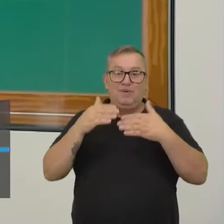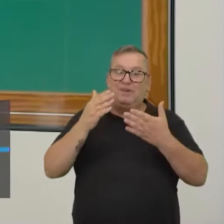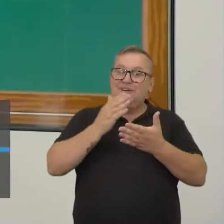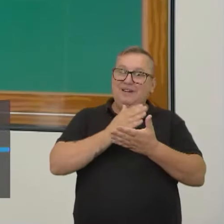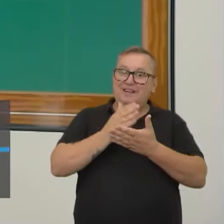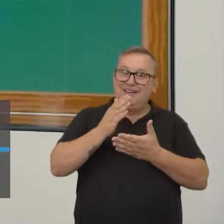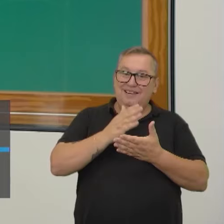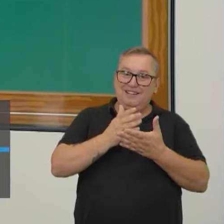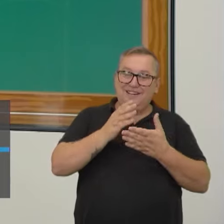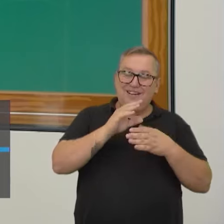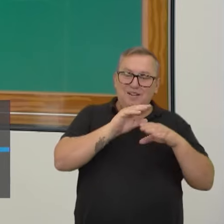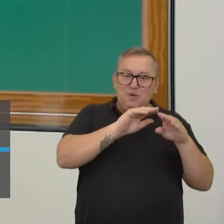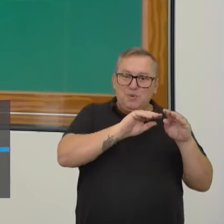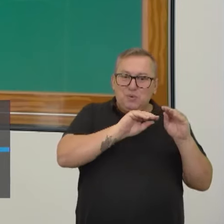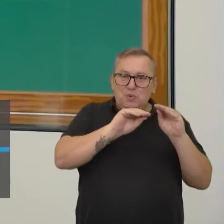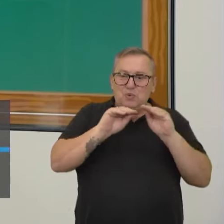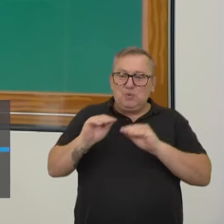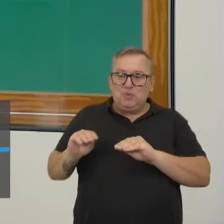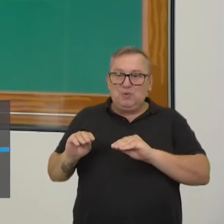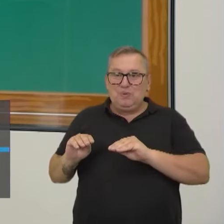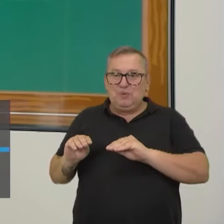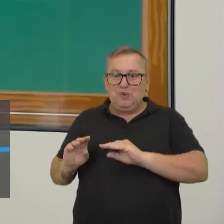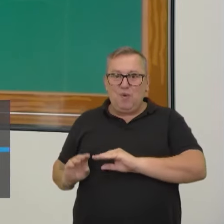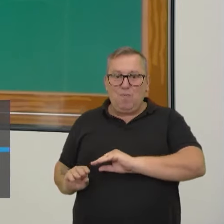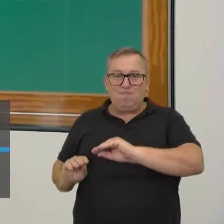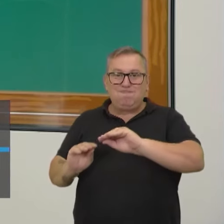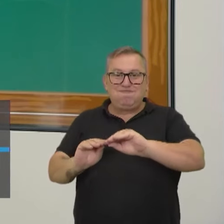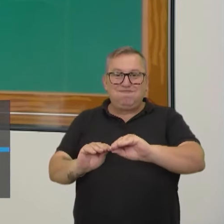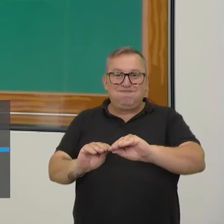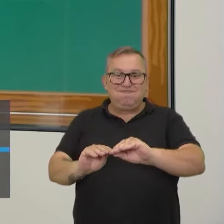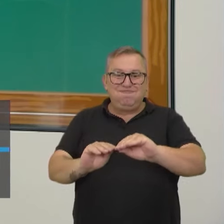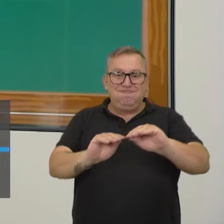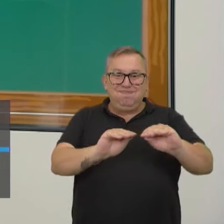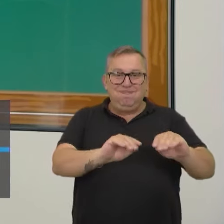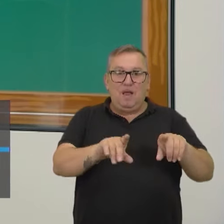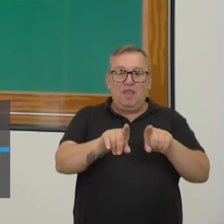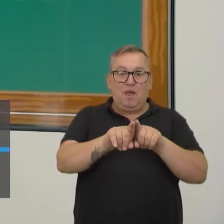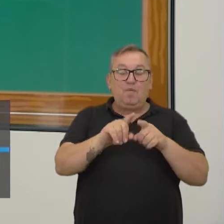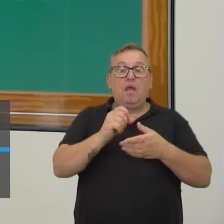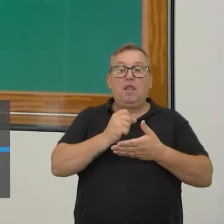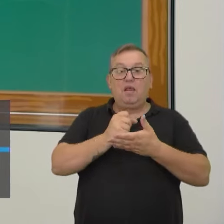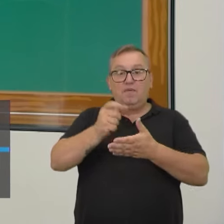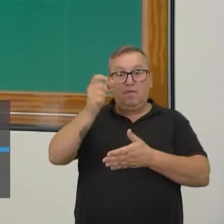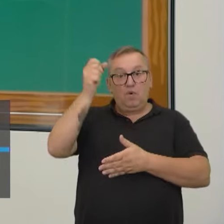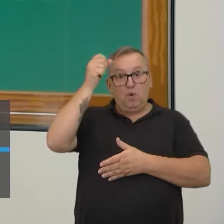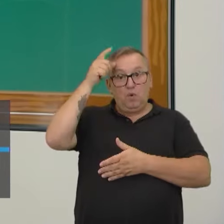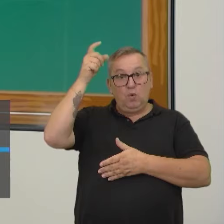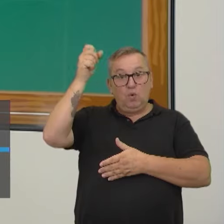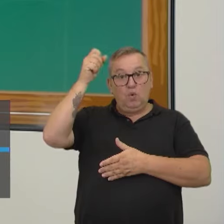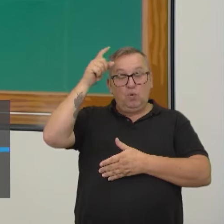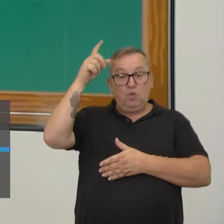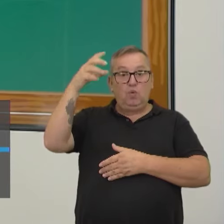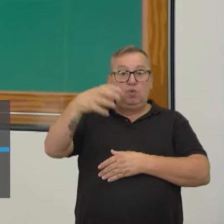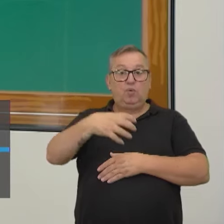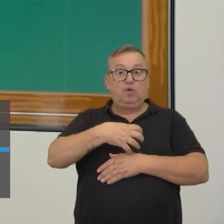começavam a migrar, né, de um lugar para o outro, eles também levavam a sua cultura, o seu jeito de pensar. Vocês